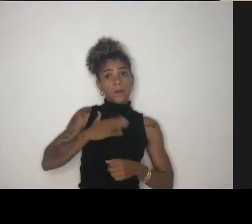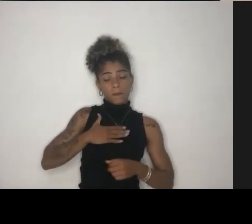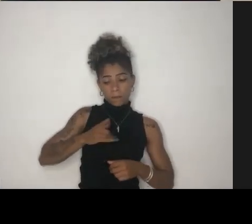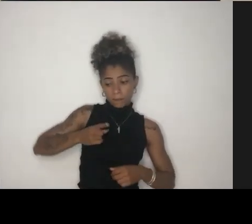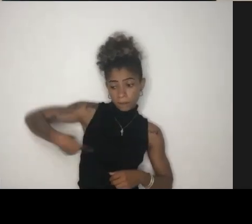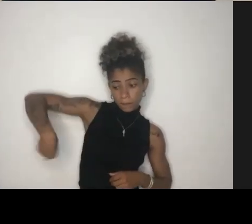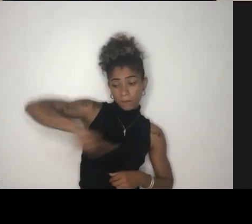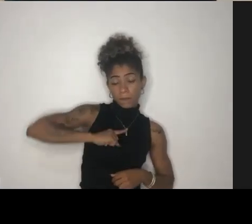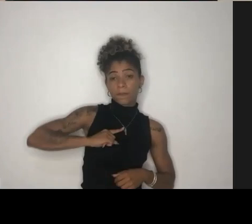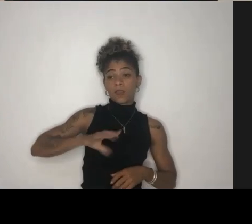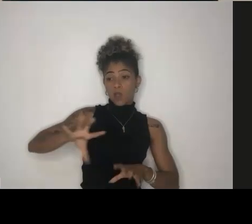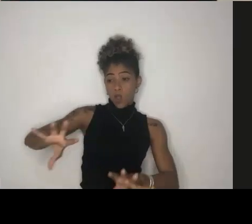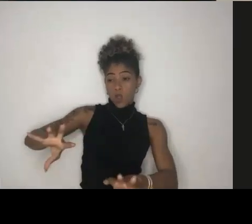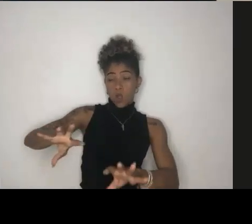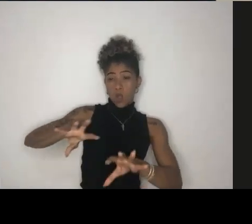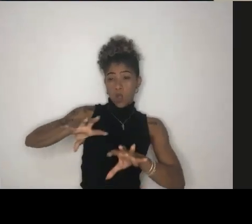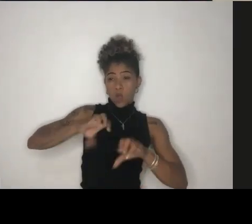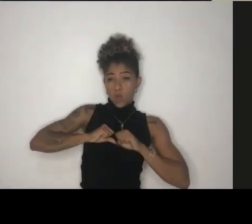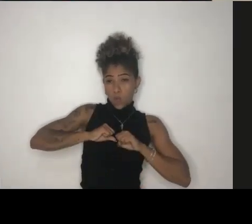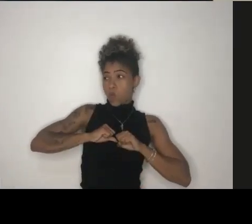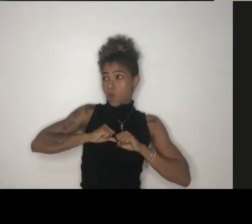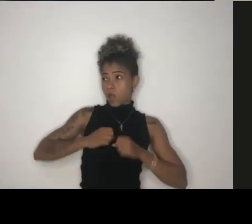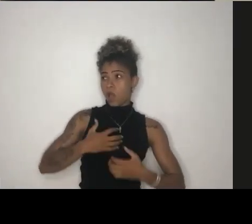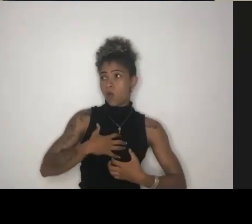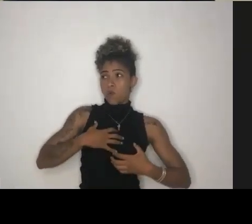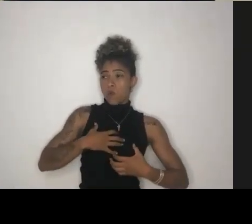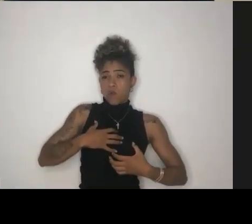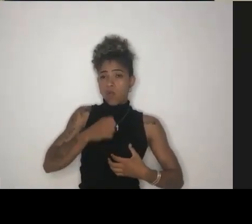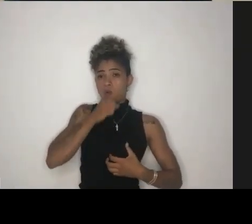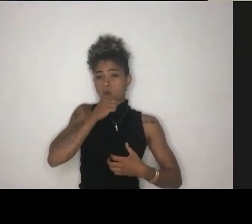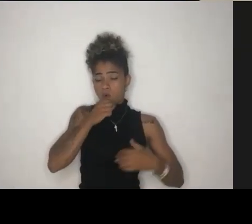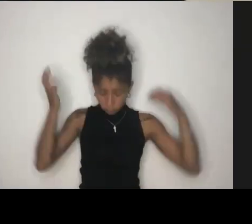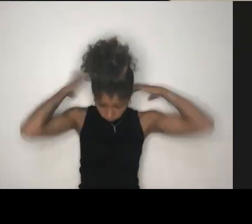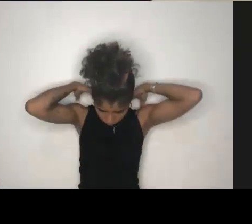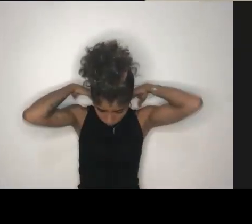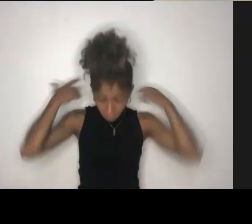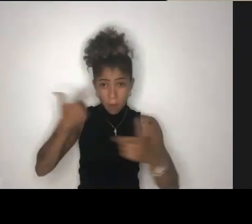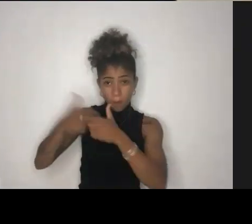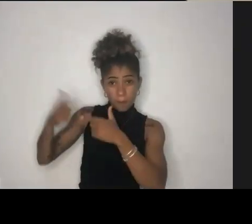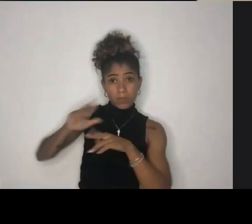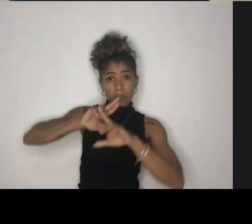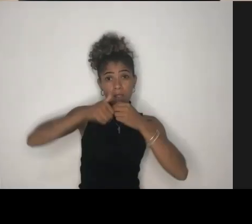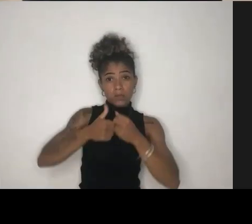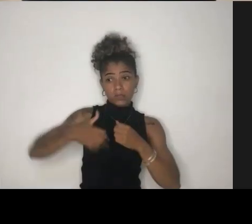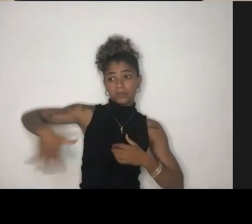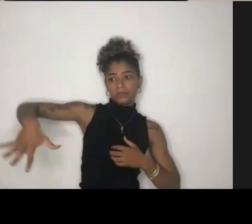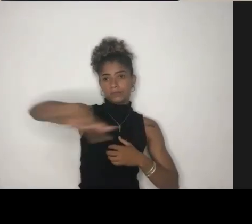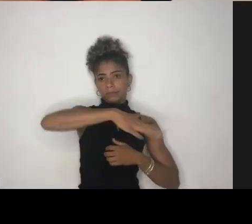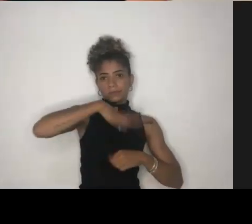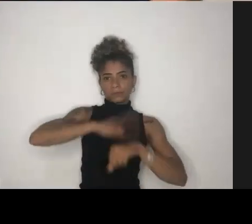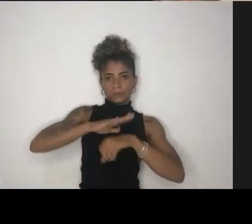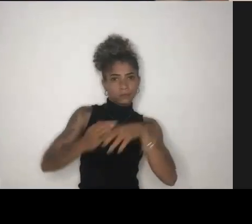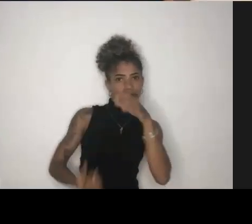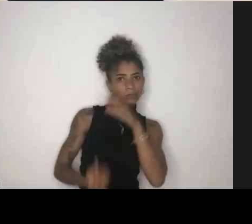intoxicação no fosso do teatro eu já tive vários problemas por causa do ambiente de criação que eu vivi